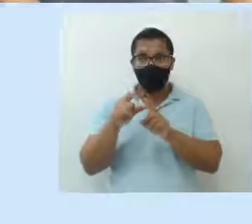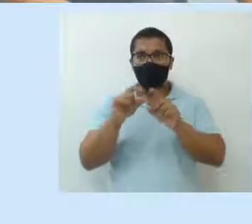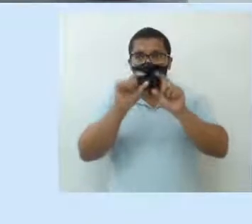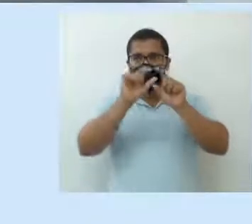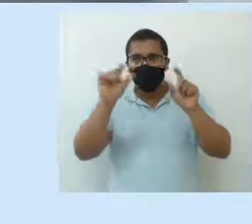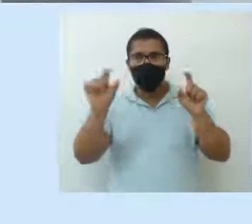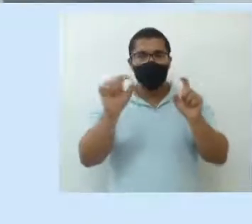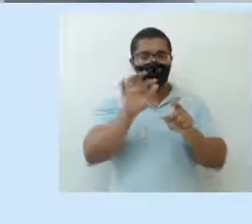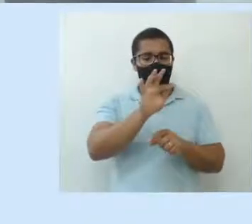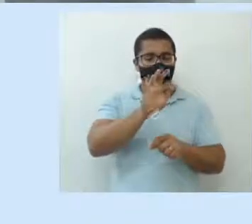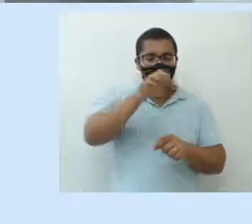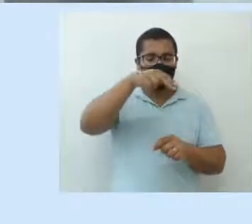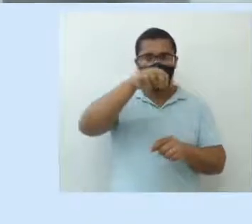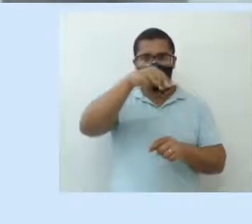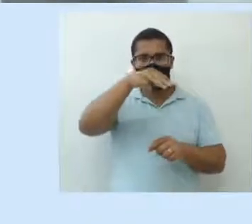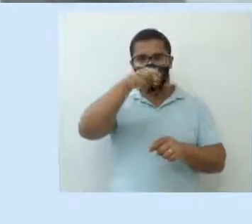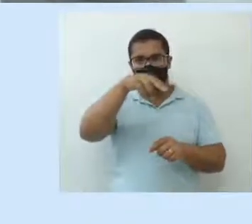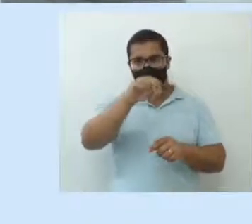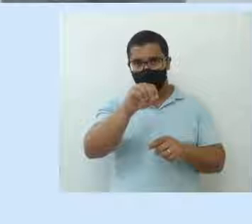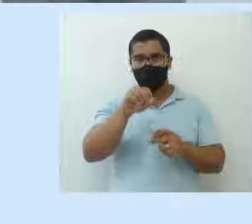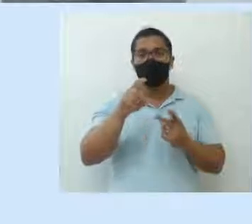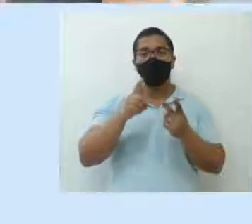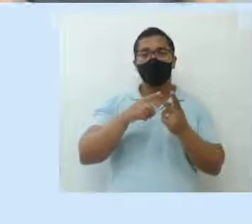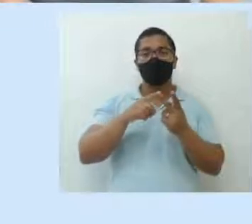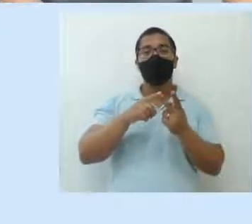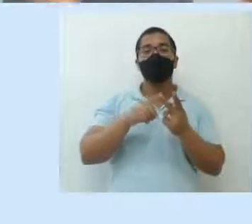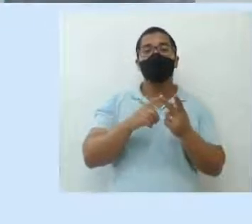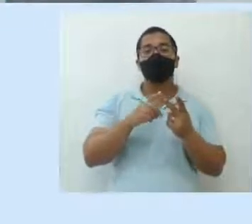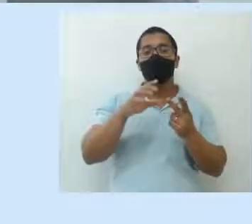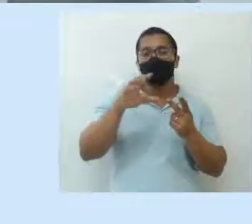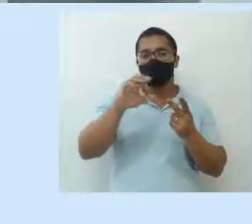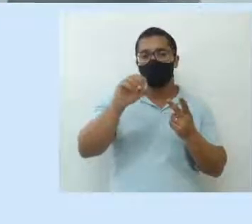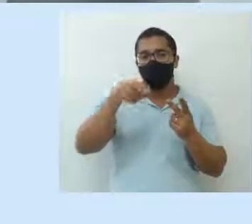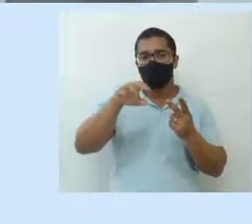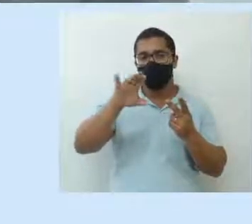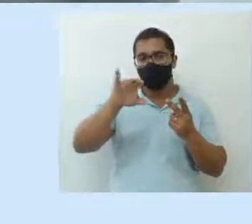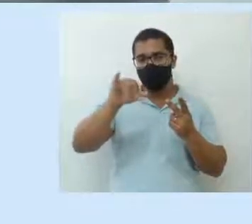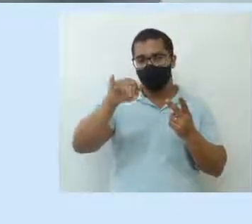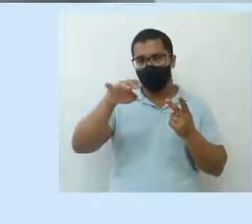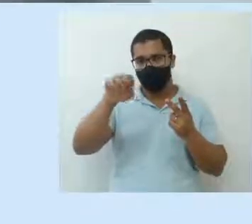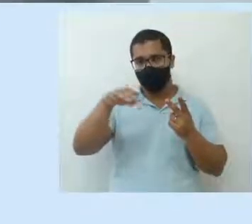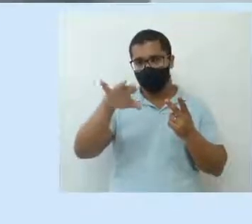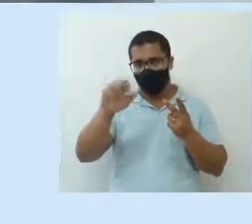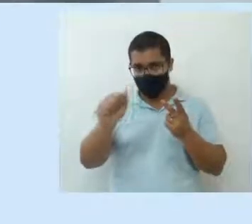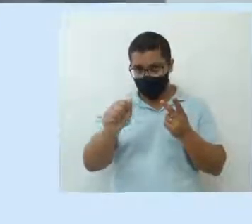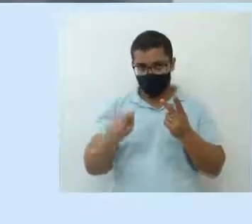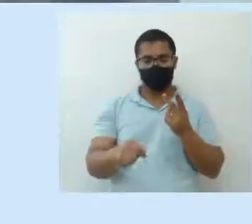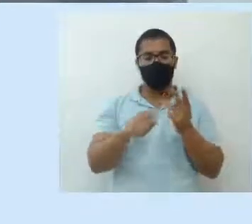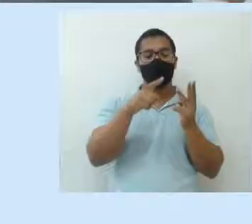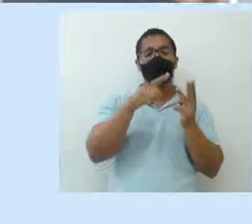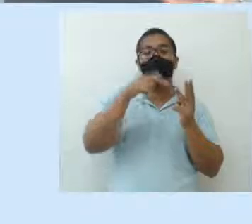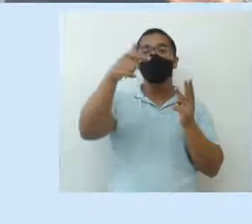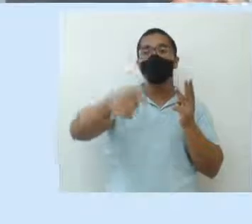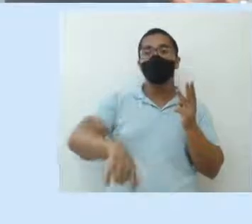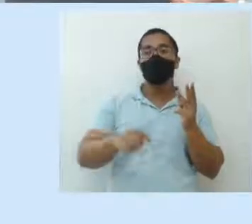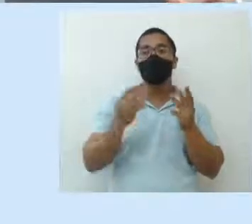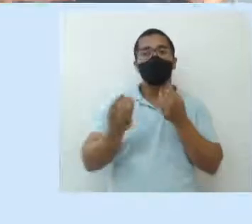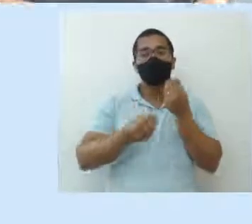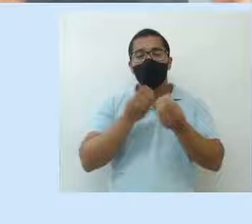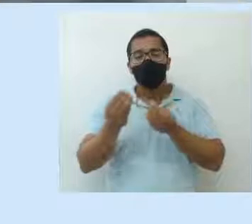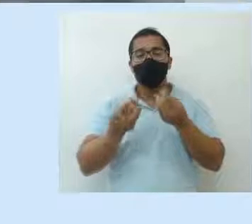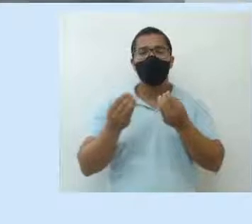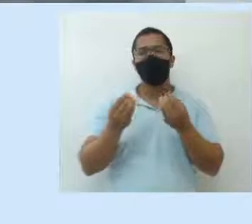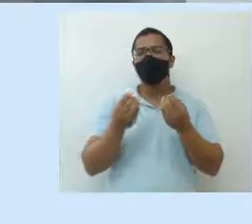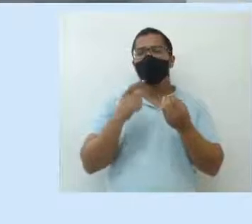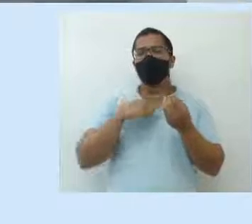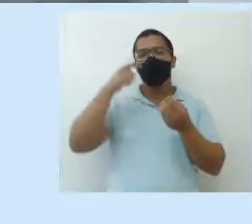nós temos fenômenos da consciência e também como a consciência interpreta os fenômenos.